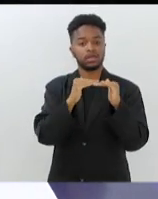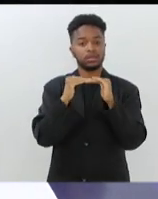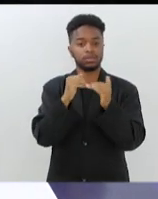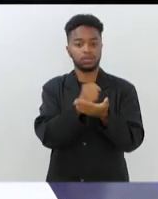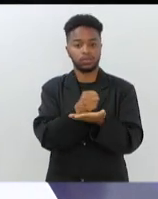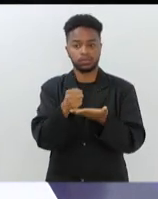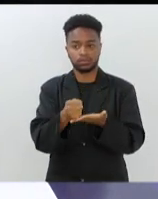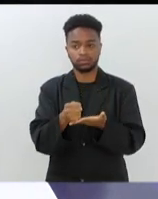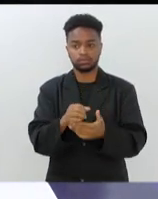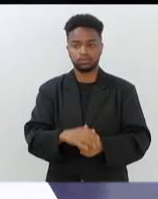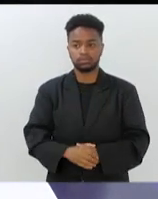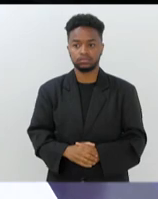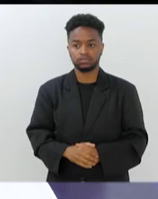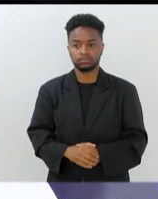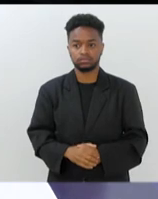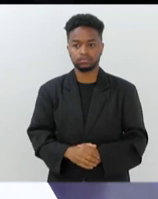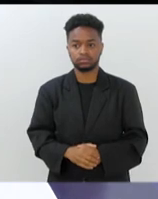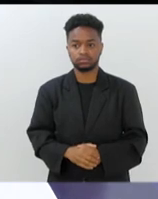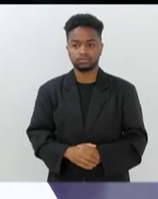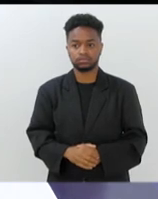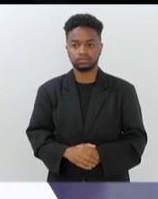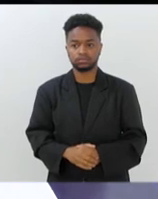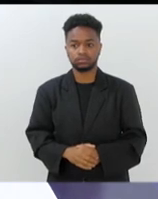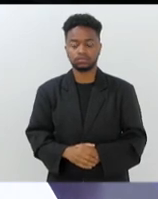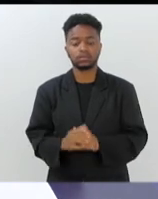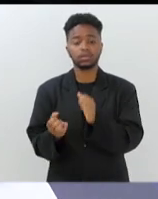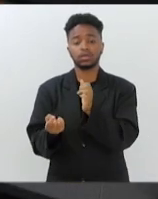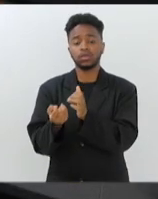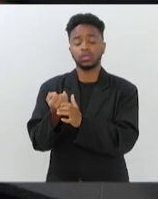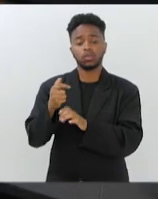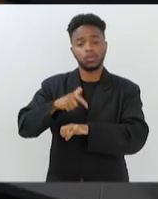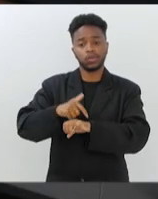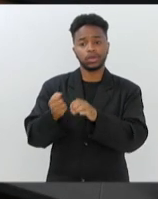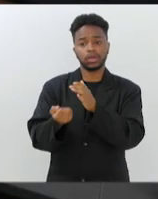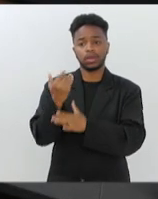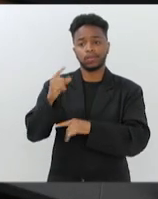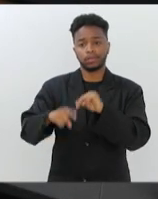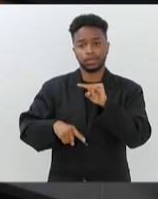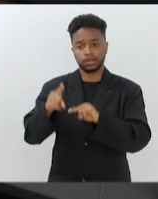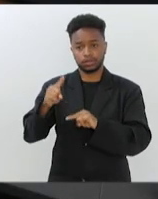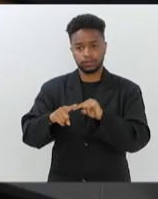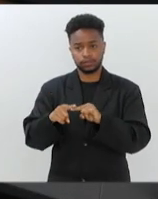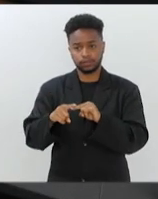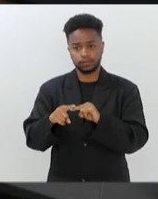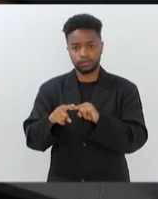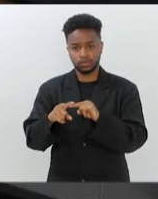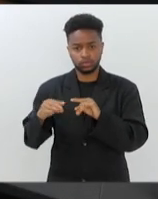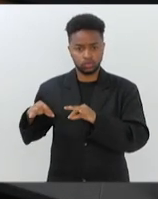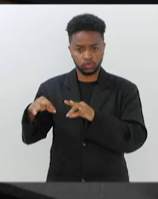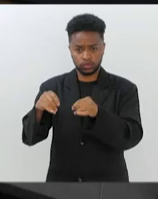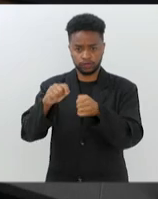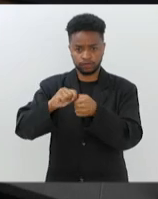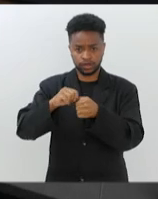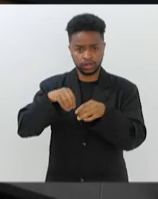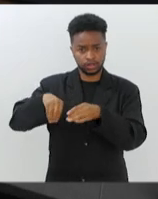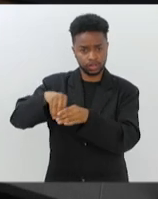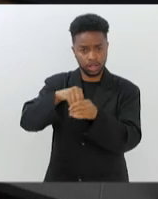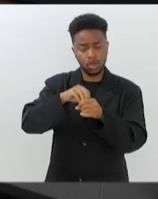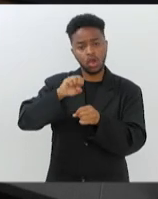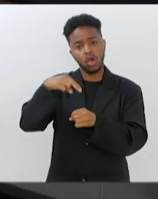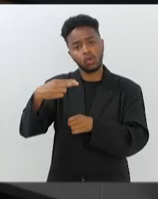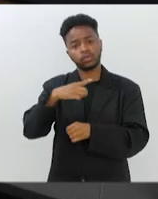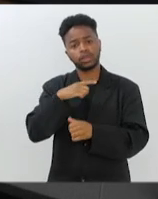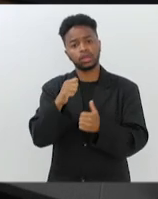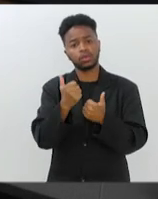seu Igor toda a produção toda a produção do material que é feita pelas agências eh é tudo feito internamente Ou eles